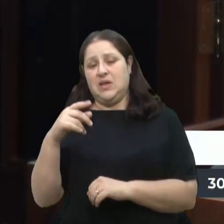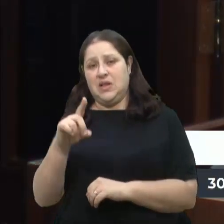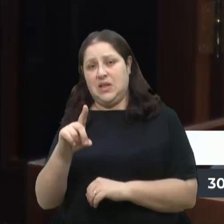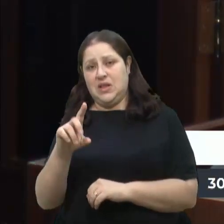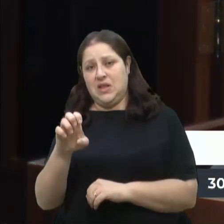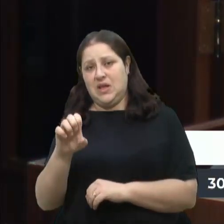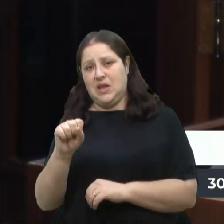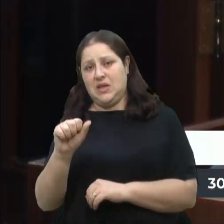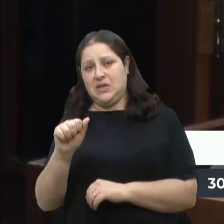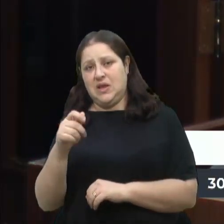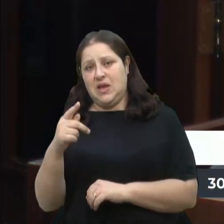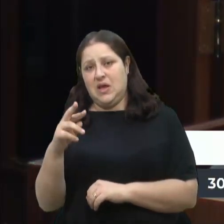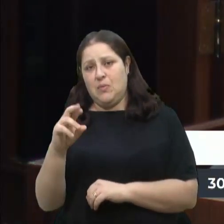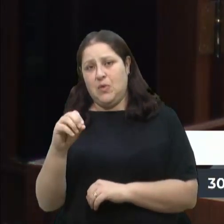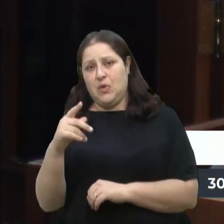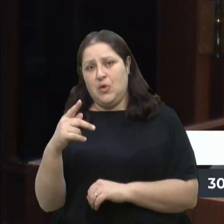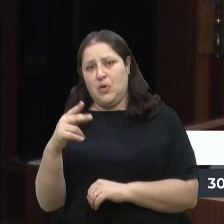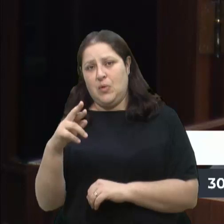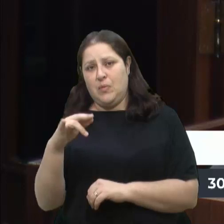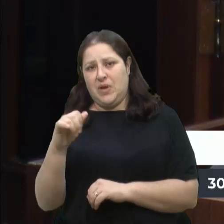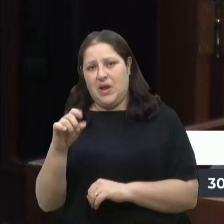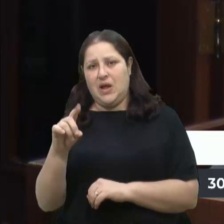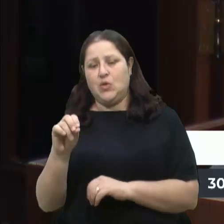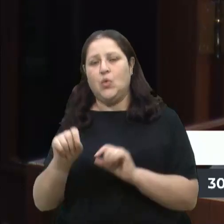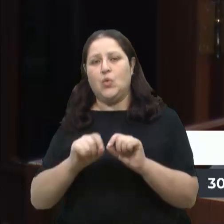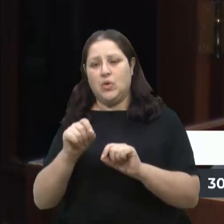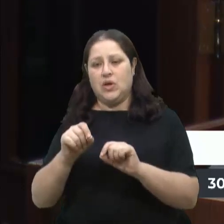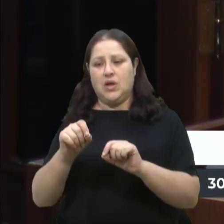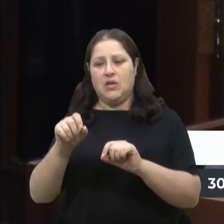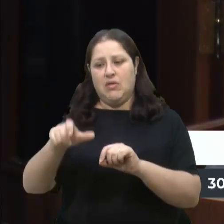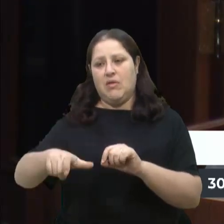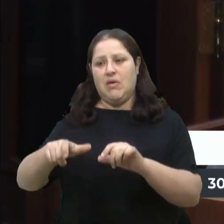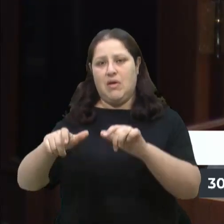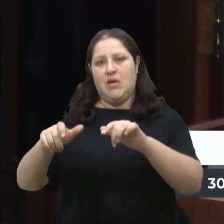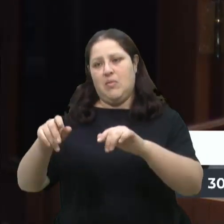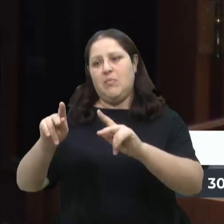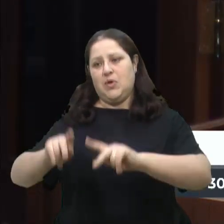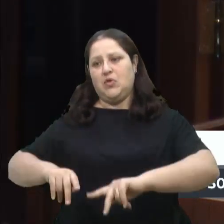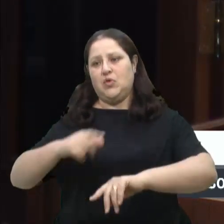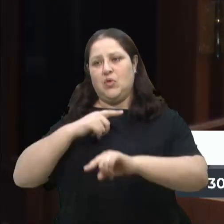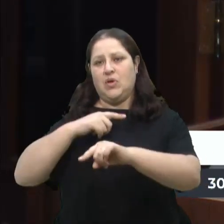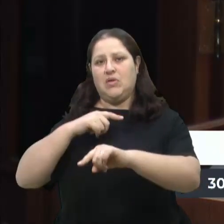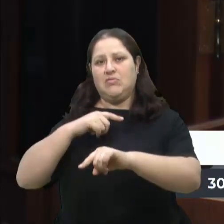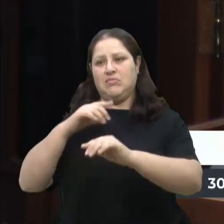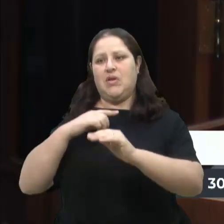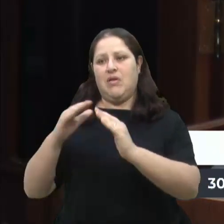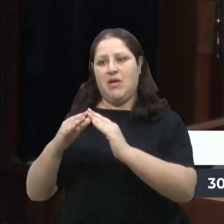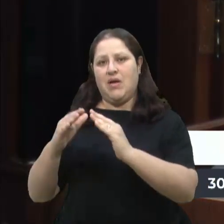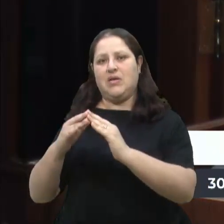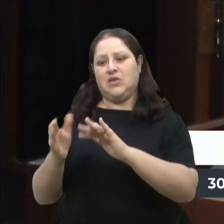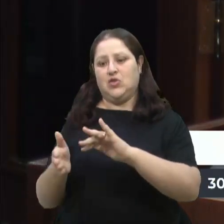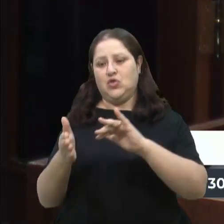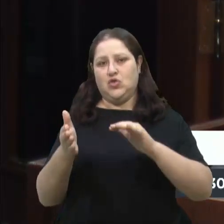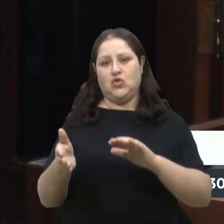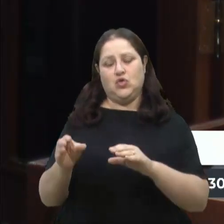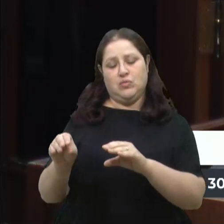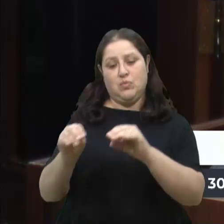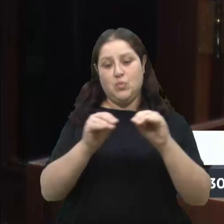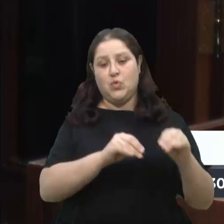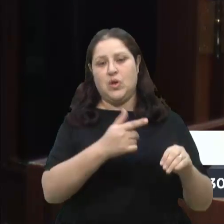famílias de pequenos agricultores rurais. A gente se questiona, essas terras foram invadidas?